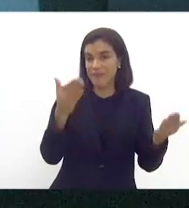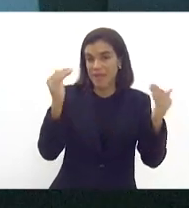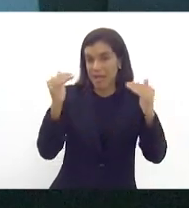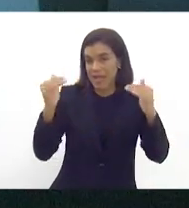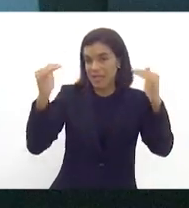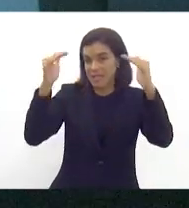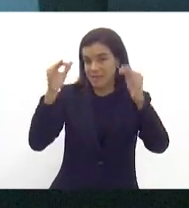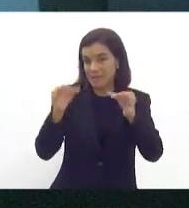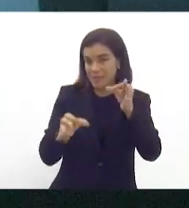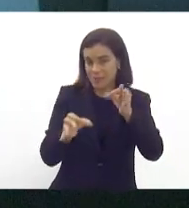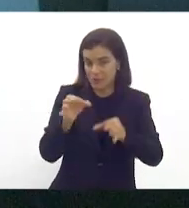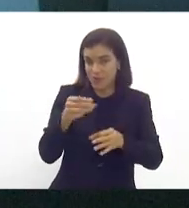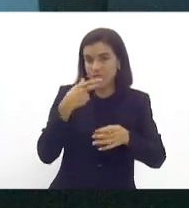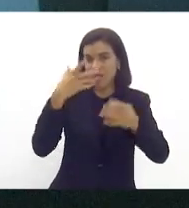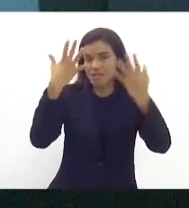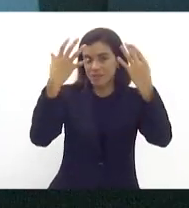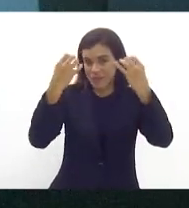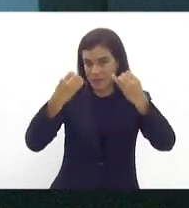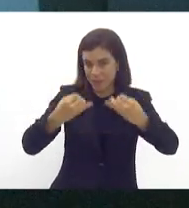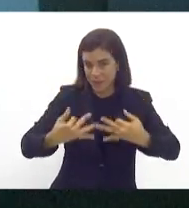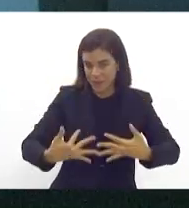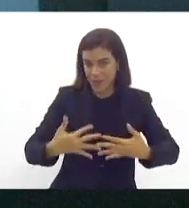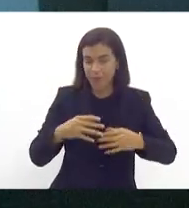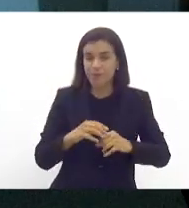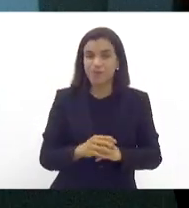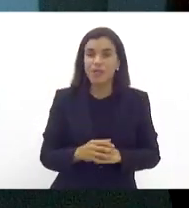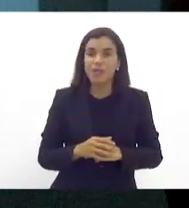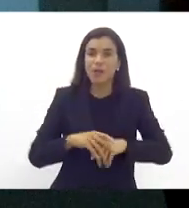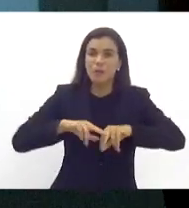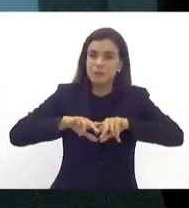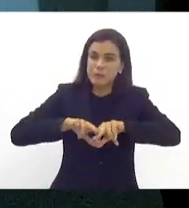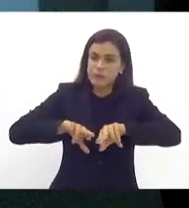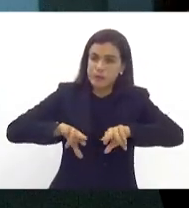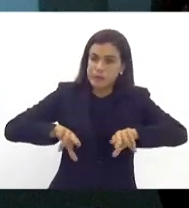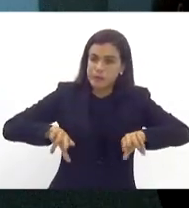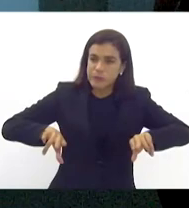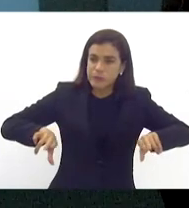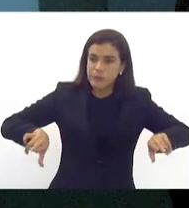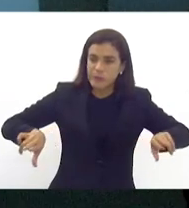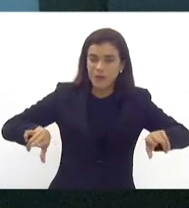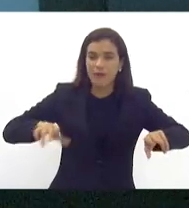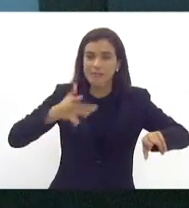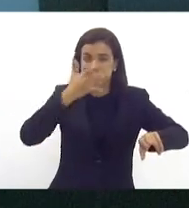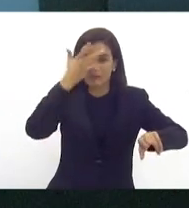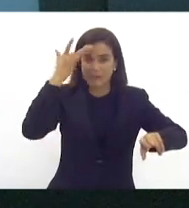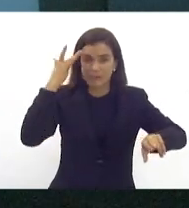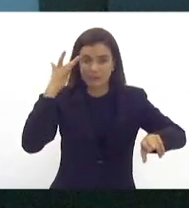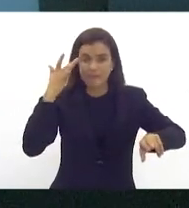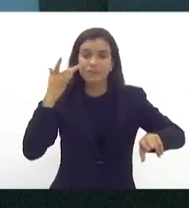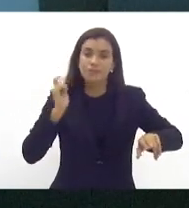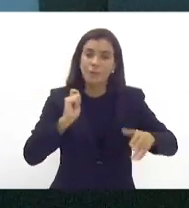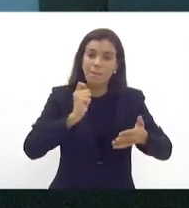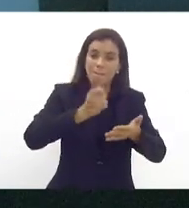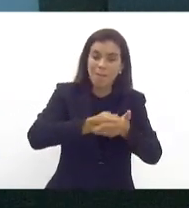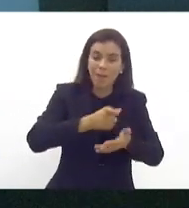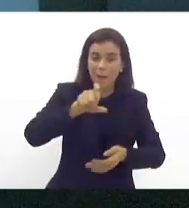desembargadora também traz isso então o o mutualismo ele é a característica